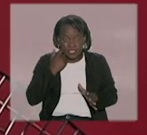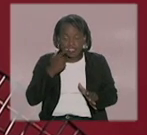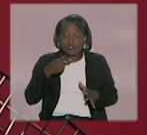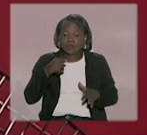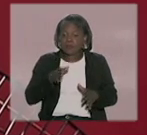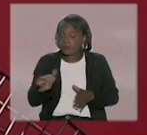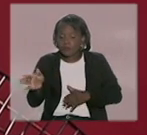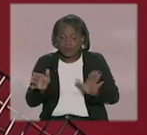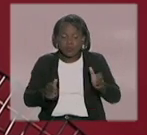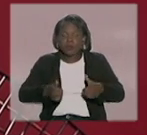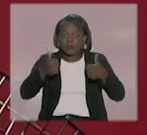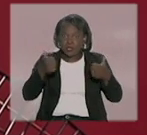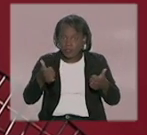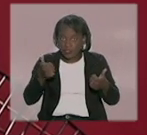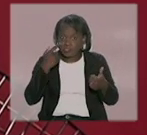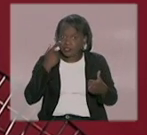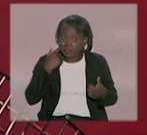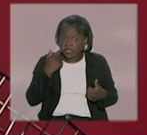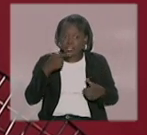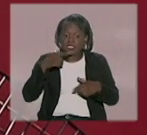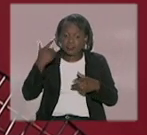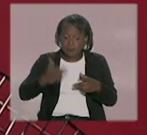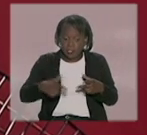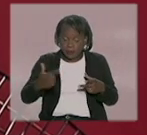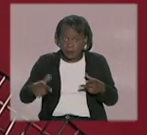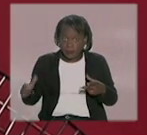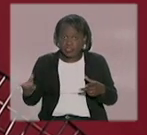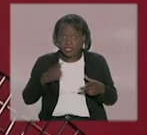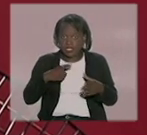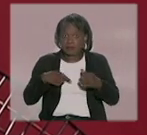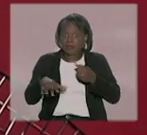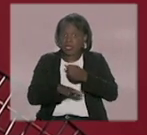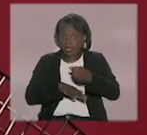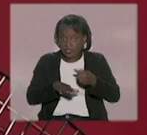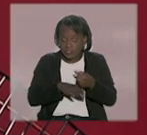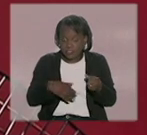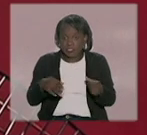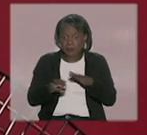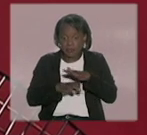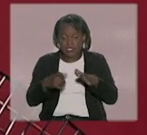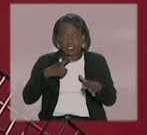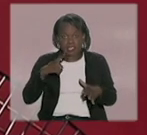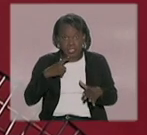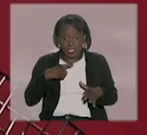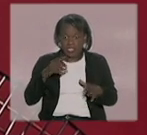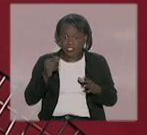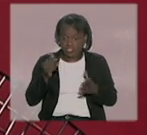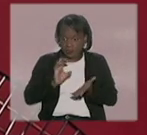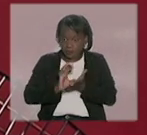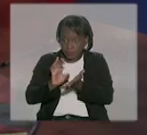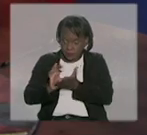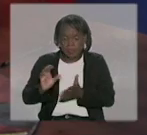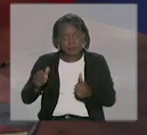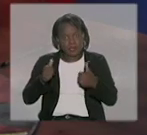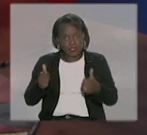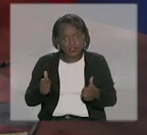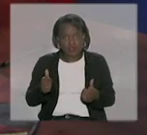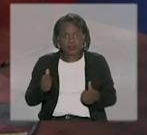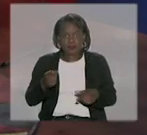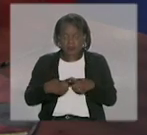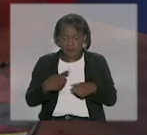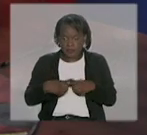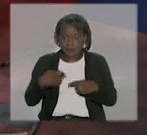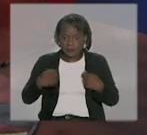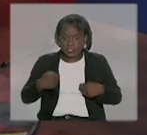que caminho é melhor seguir. E aí, quanto mais bases, né, esse empresário tiver para investir nisso, melhor, né? Precisa